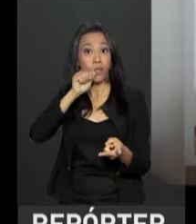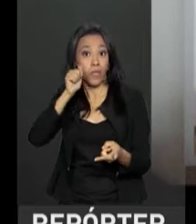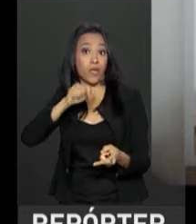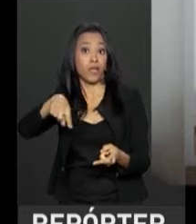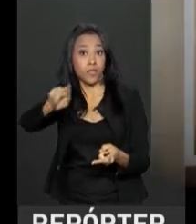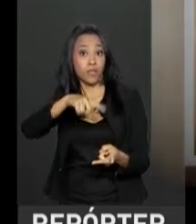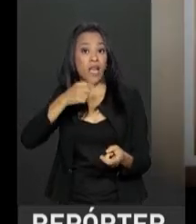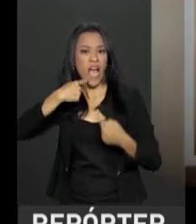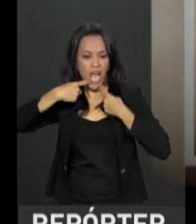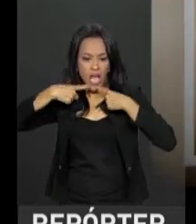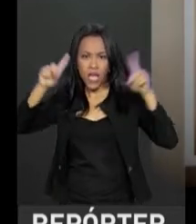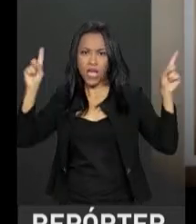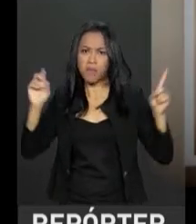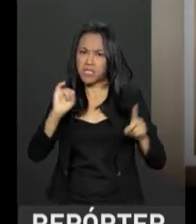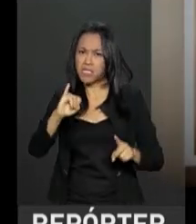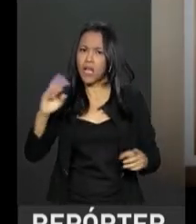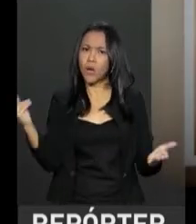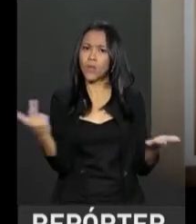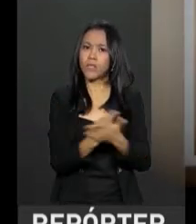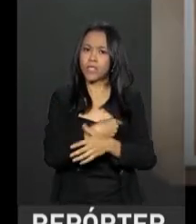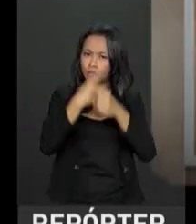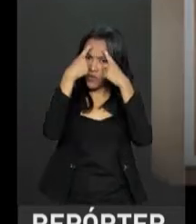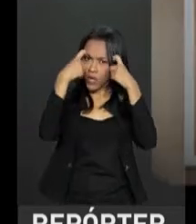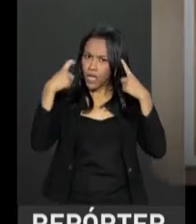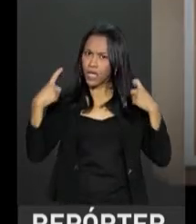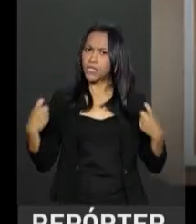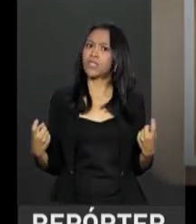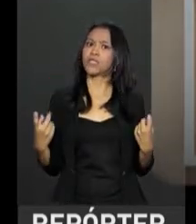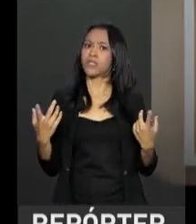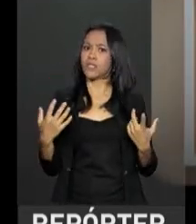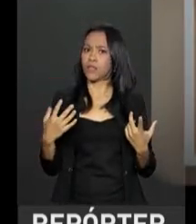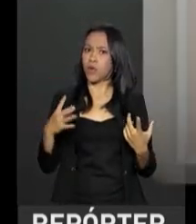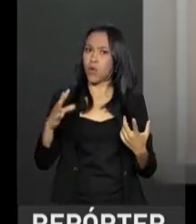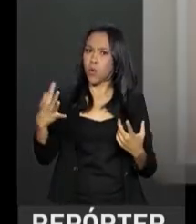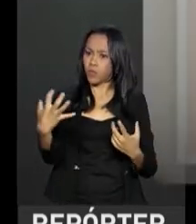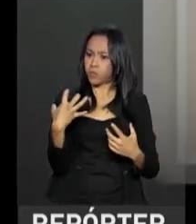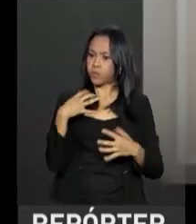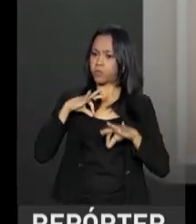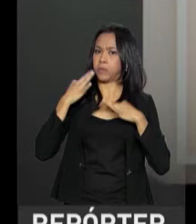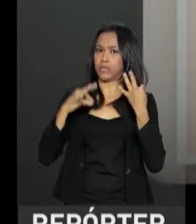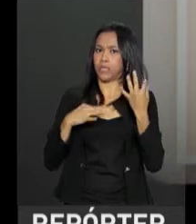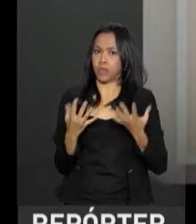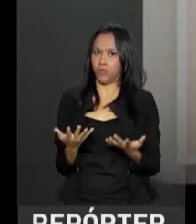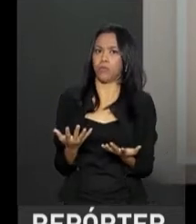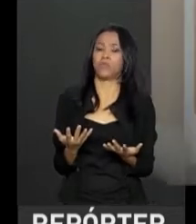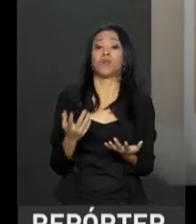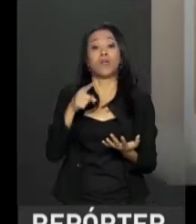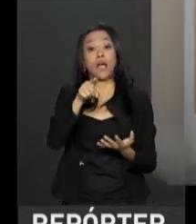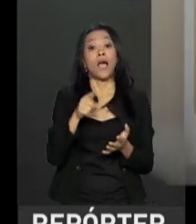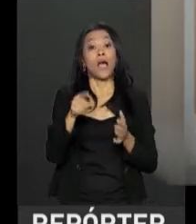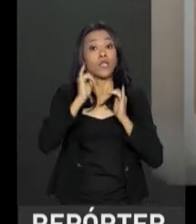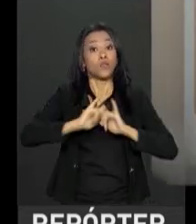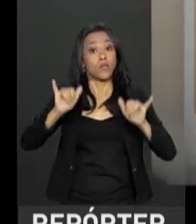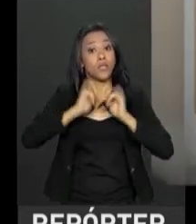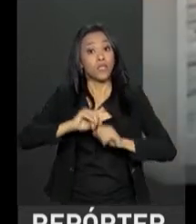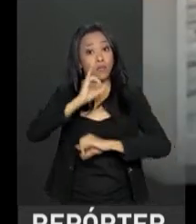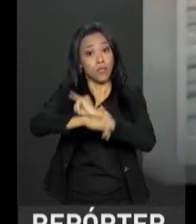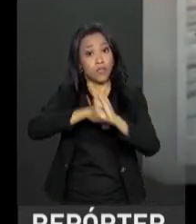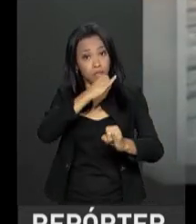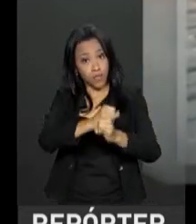a denunciar casos de violência ea sed por meio do ligue 180 a campanha pela internet será